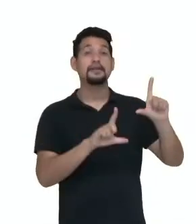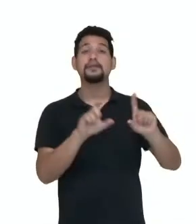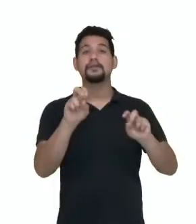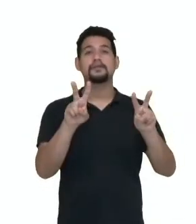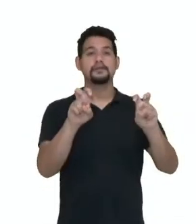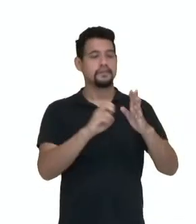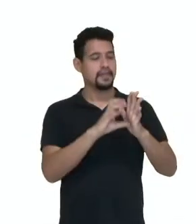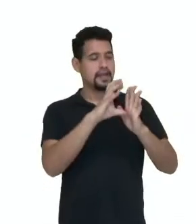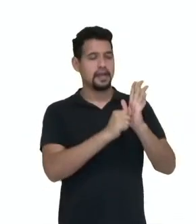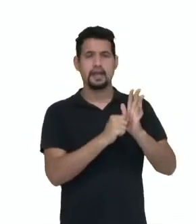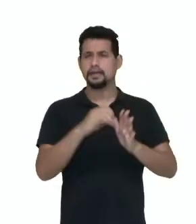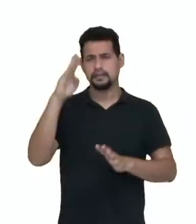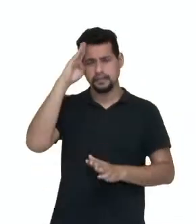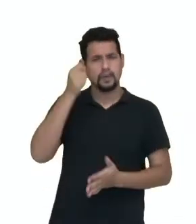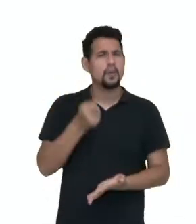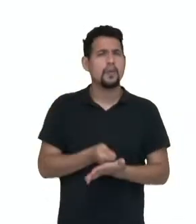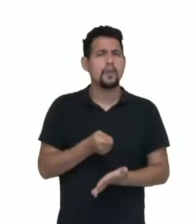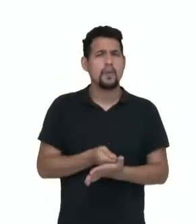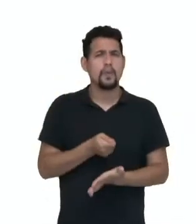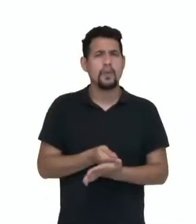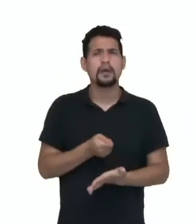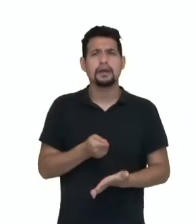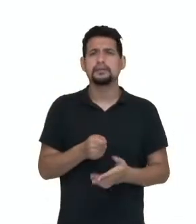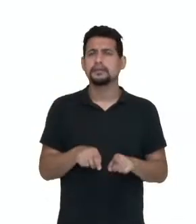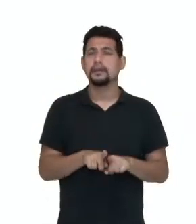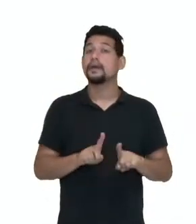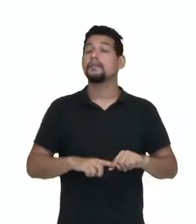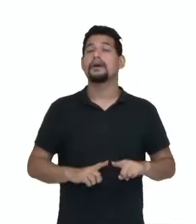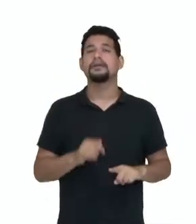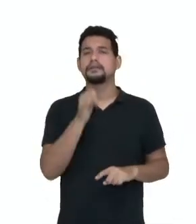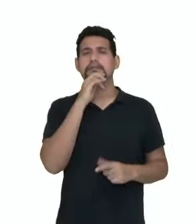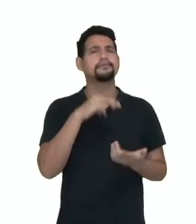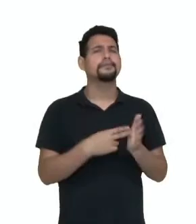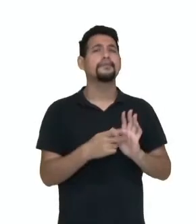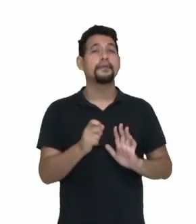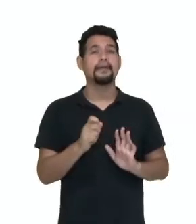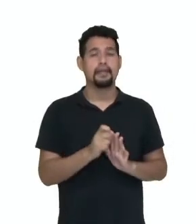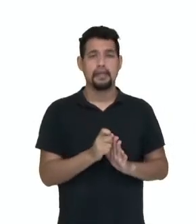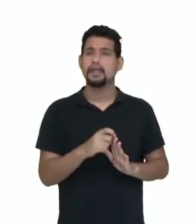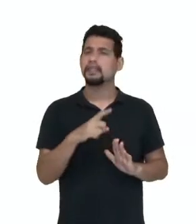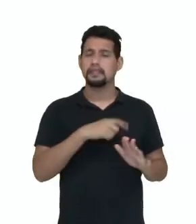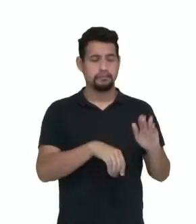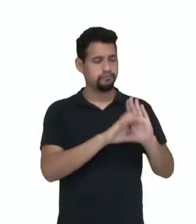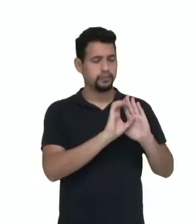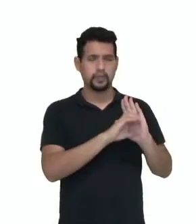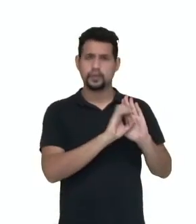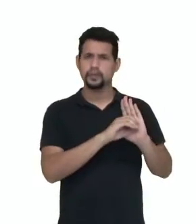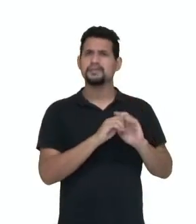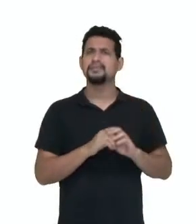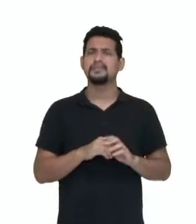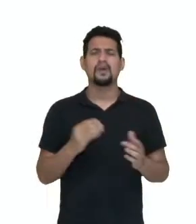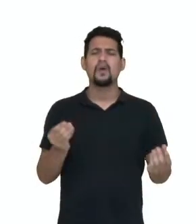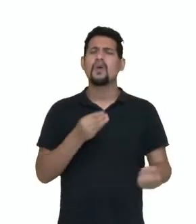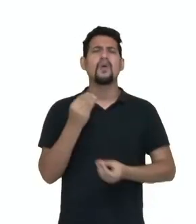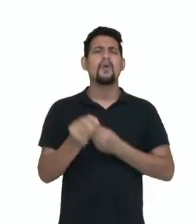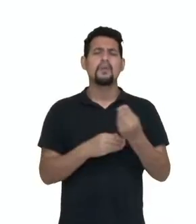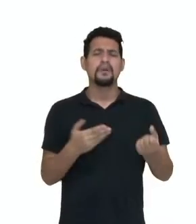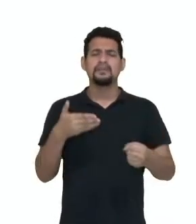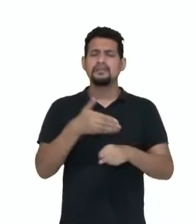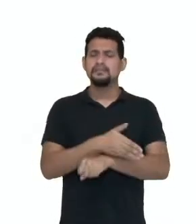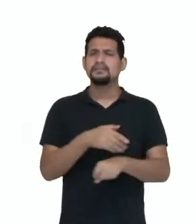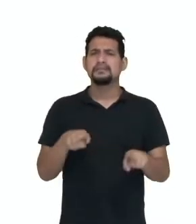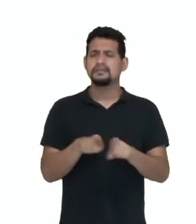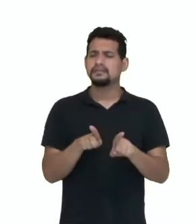alistamento militar obrigatório. Isso é uma cláusula constitucional. Como que se ingressa nessa